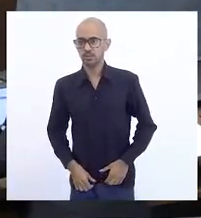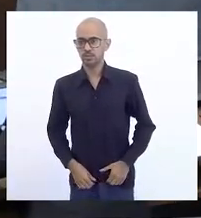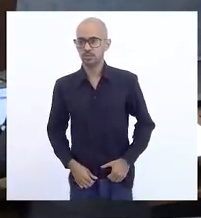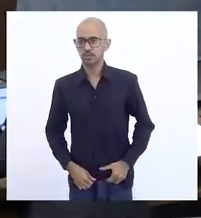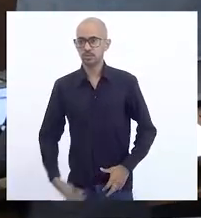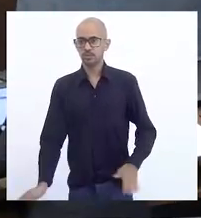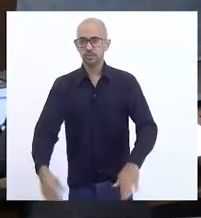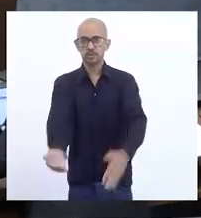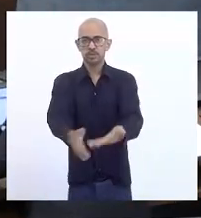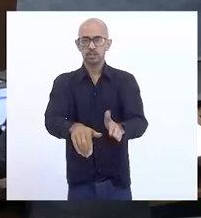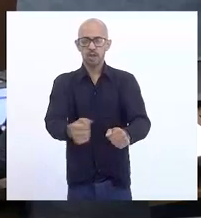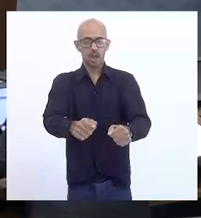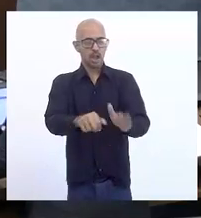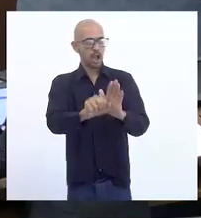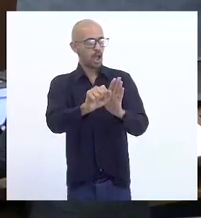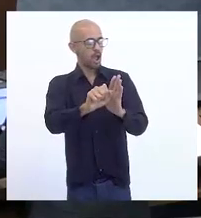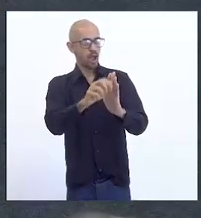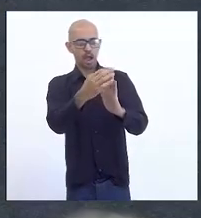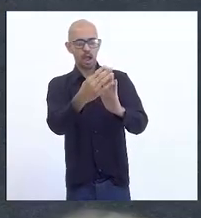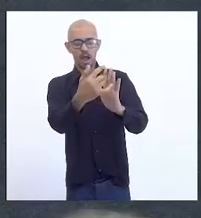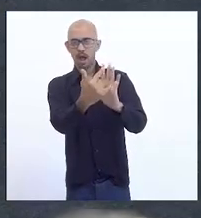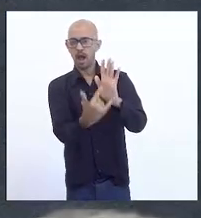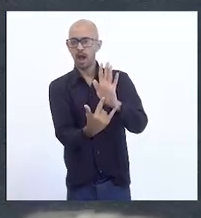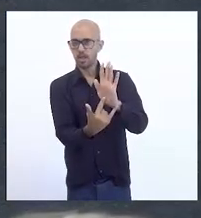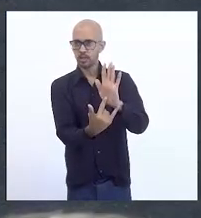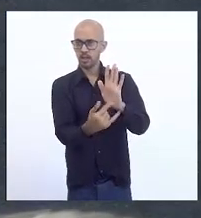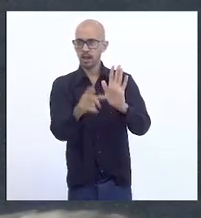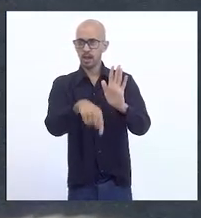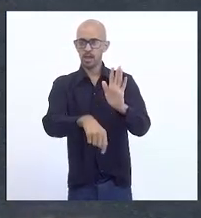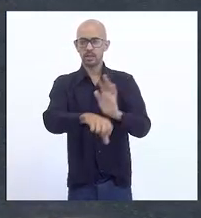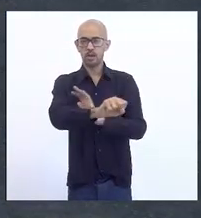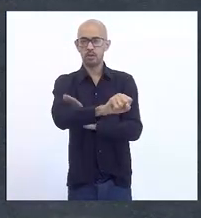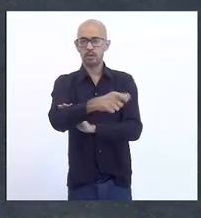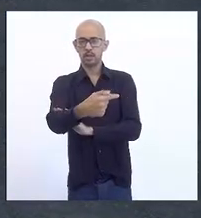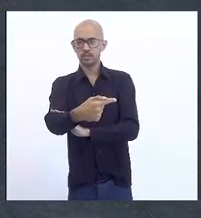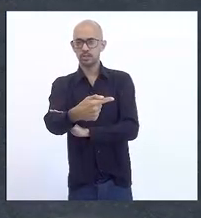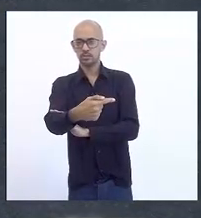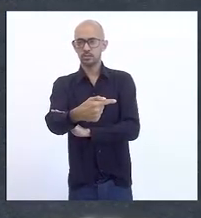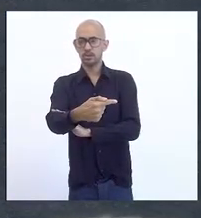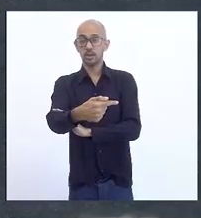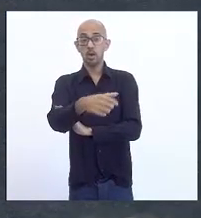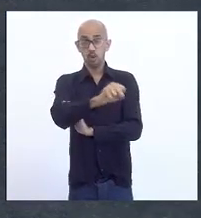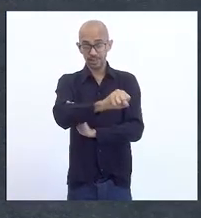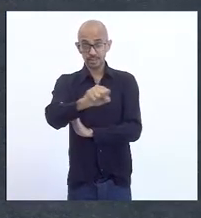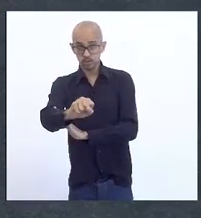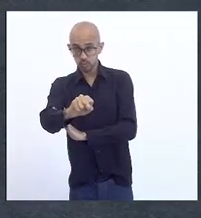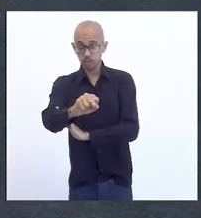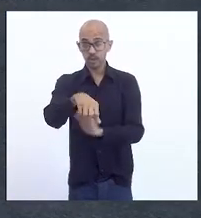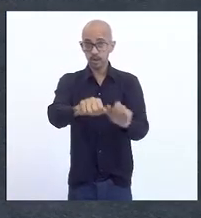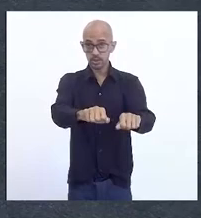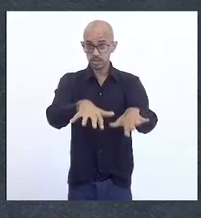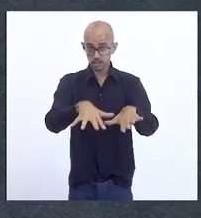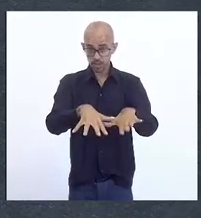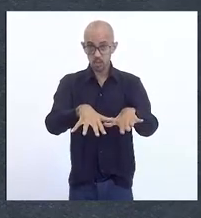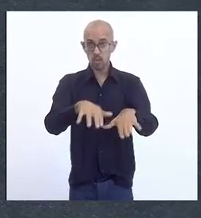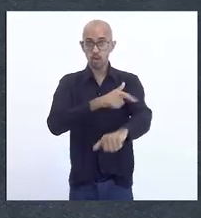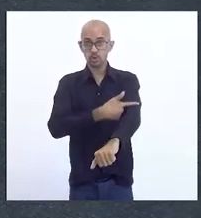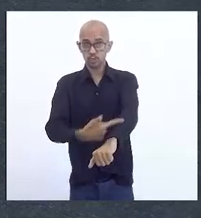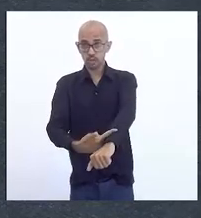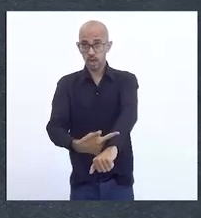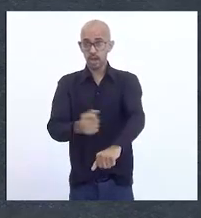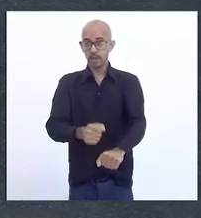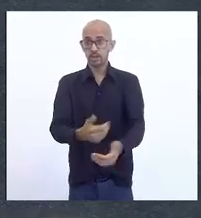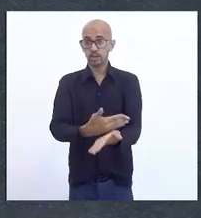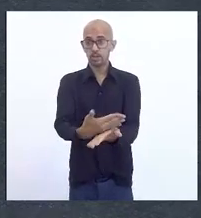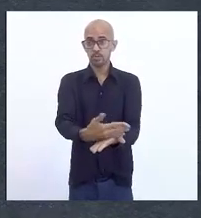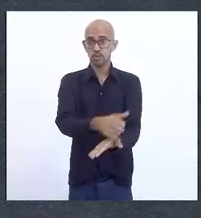A ata reflete com exatidão o ocorrido na 88ª sessão ordinária, que, iniciada às 14 horas,